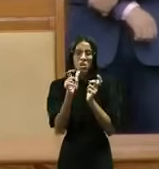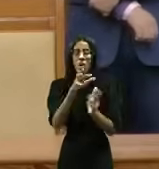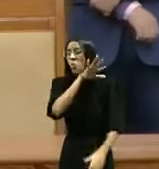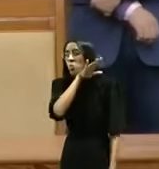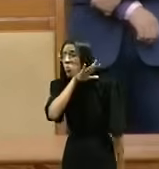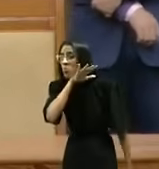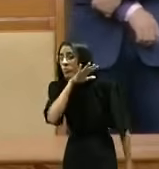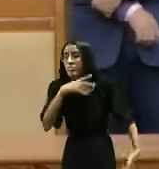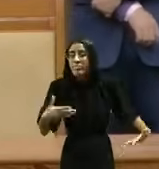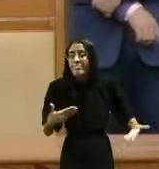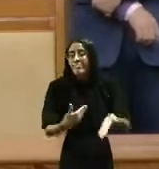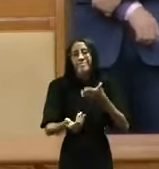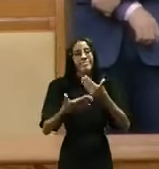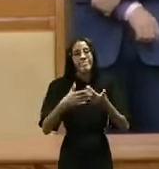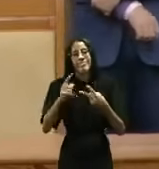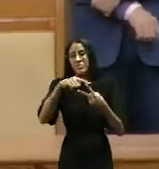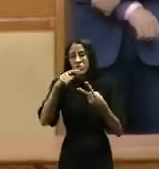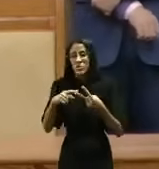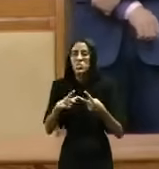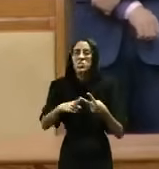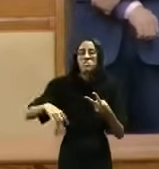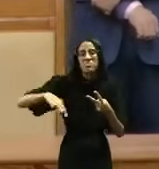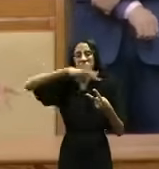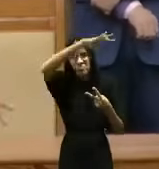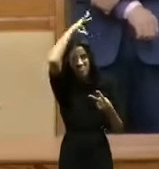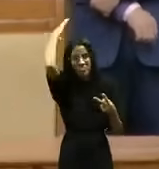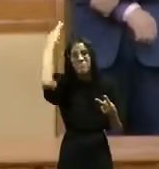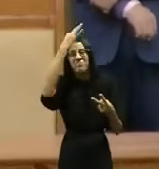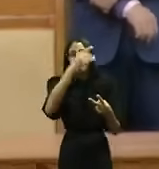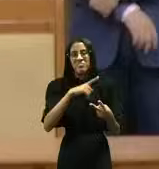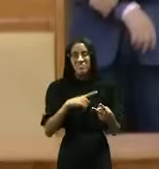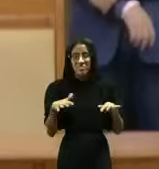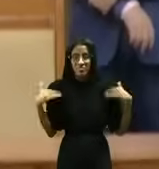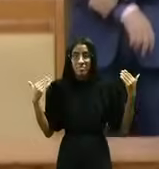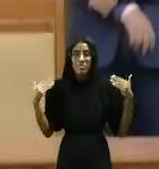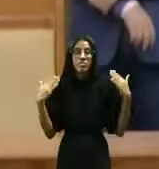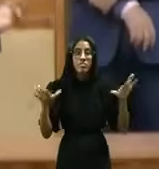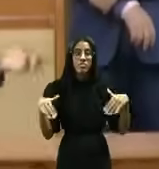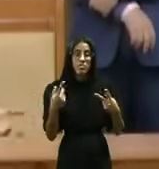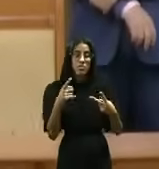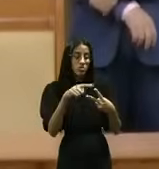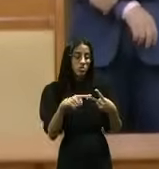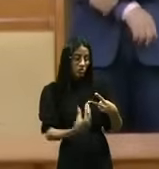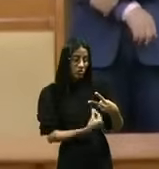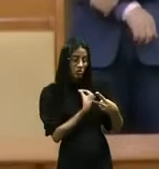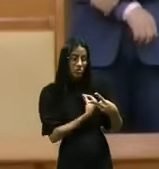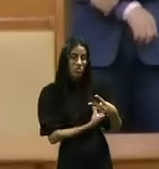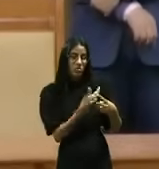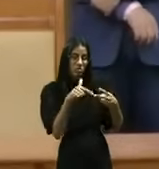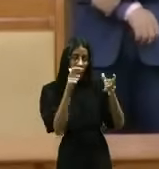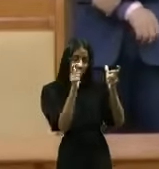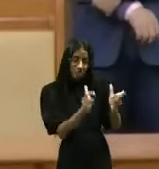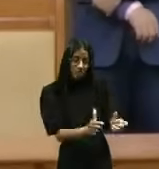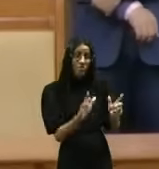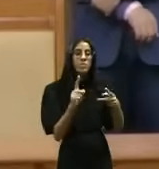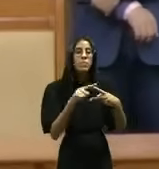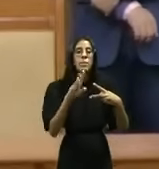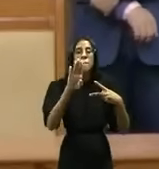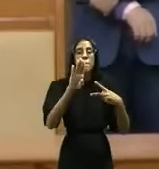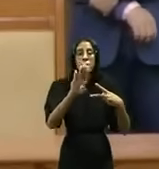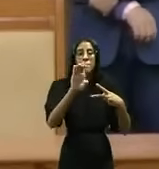efervescência deles e eles ficaram lá nesse local um trabalhava o o Berg